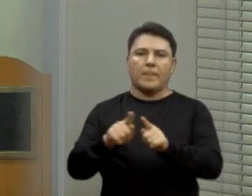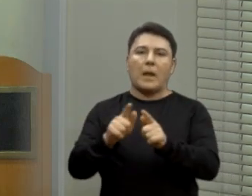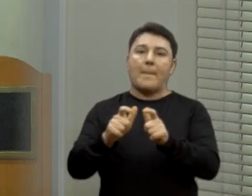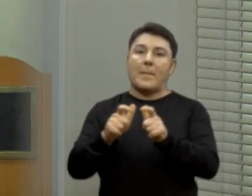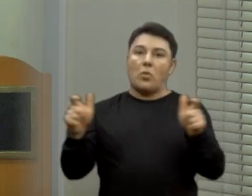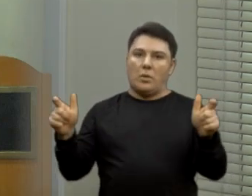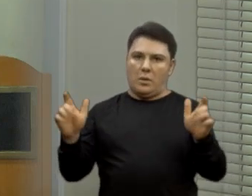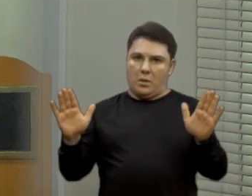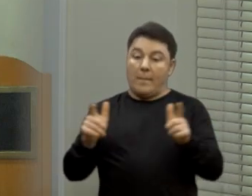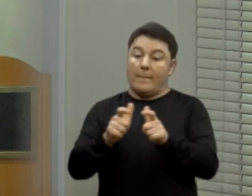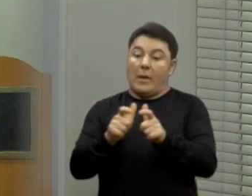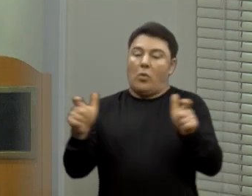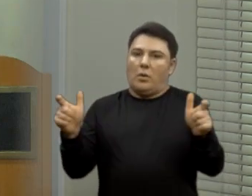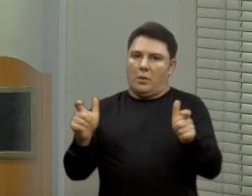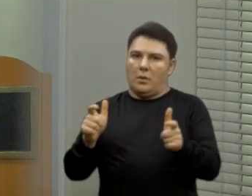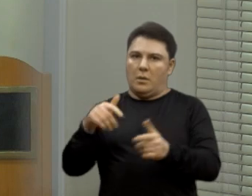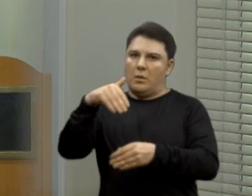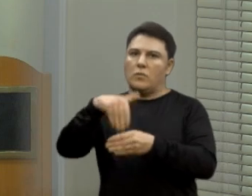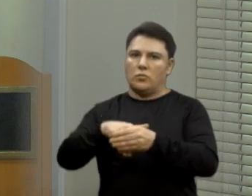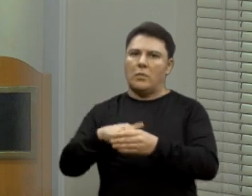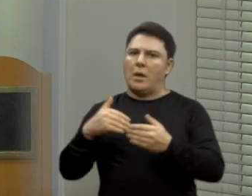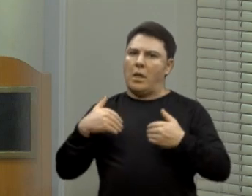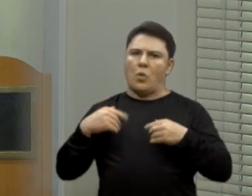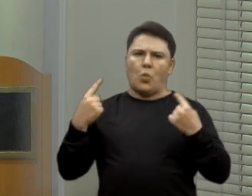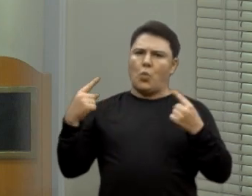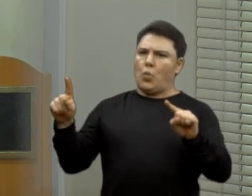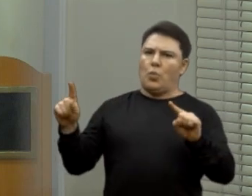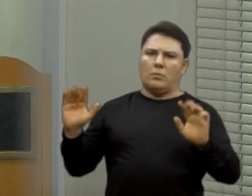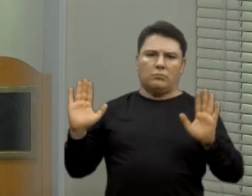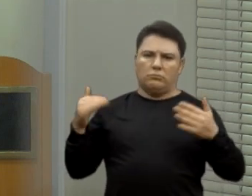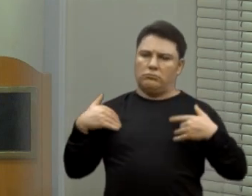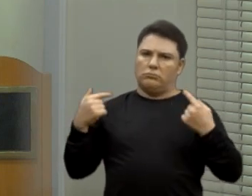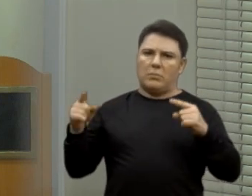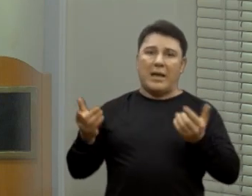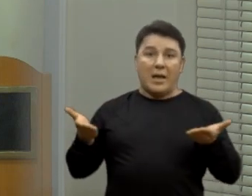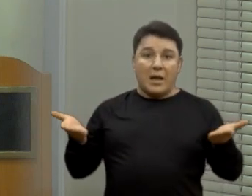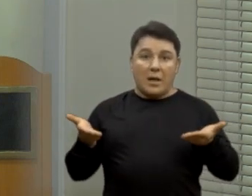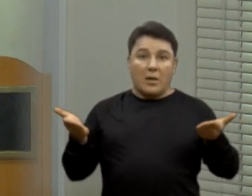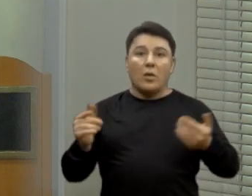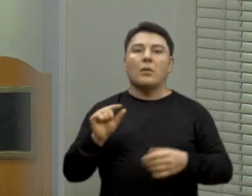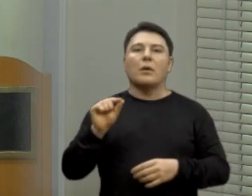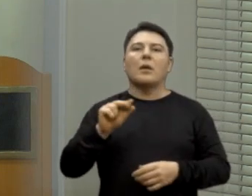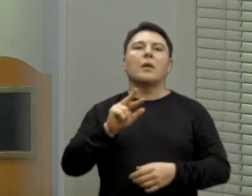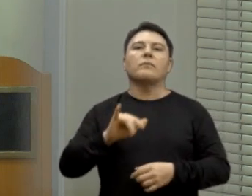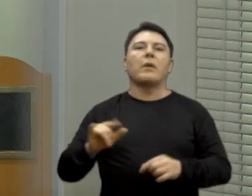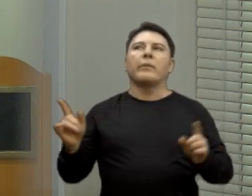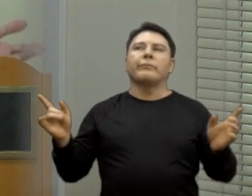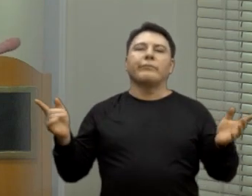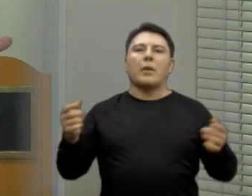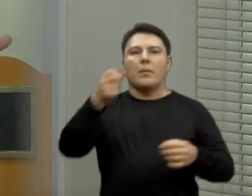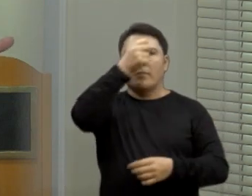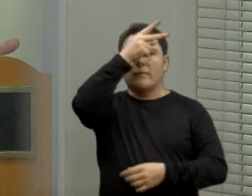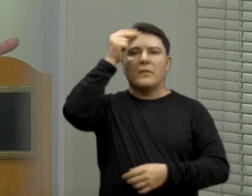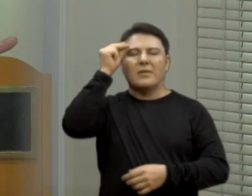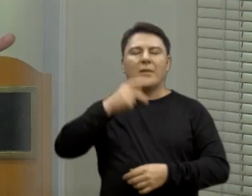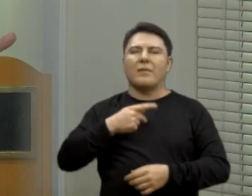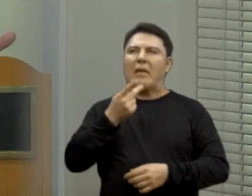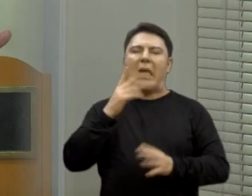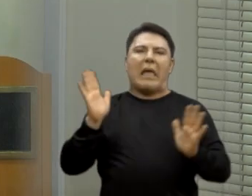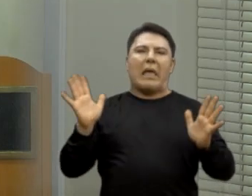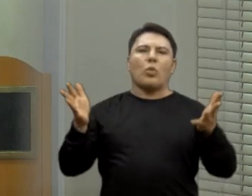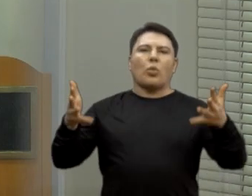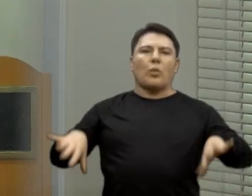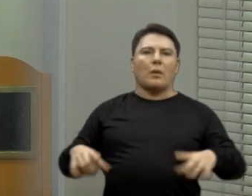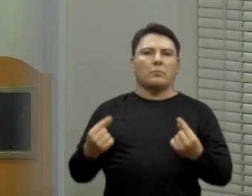maioria, não por vocês, pela maioria aqui, e que eu votei contra todos eles, não podem ser simplesmente, o prefeito vai lá e abre mão dessas